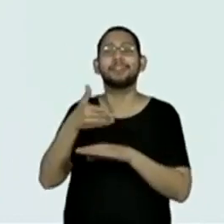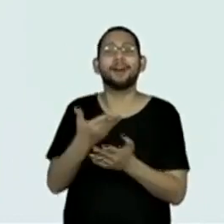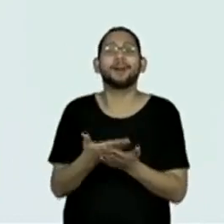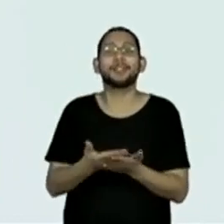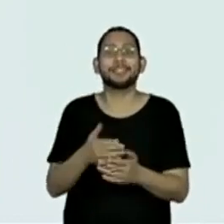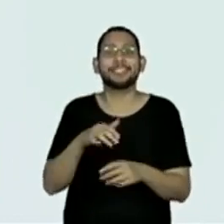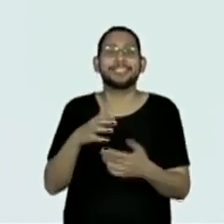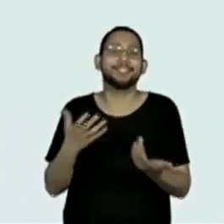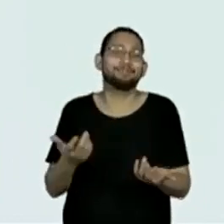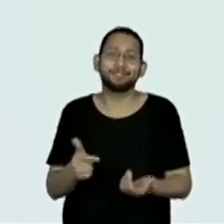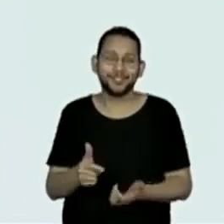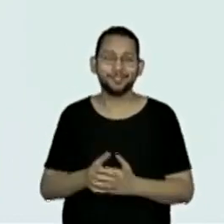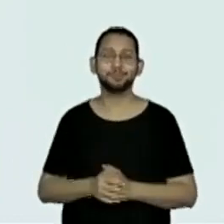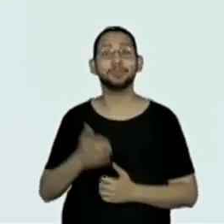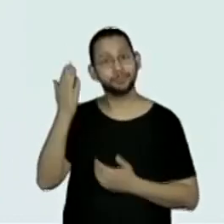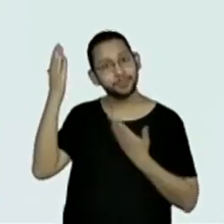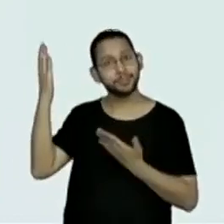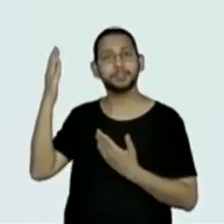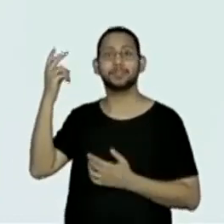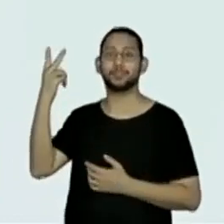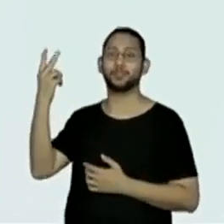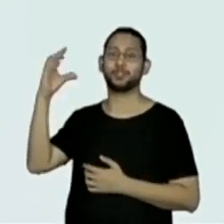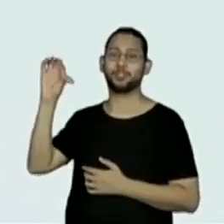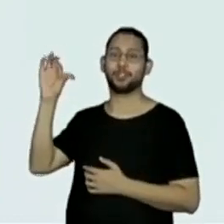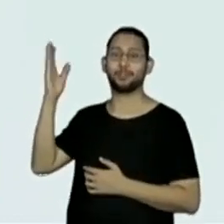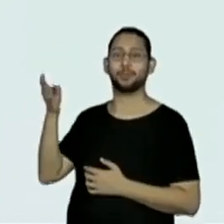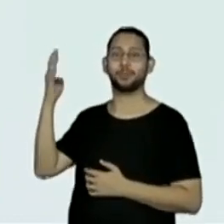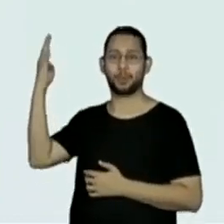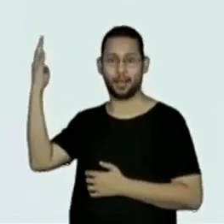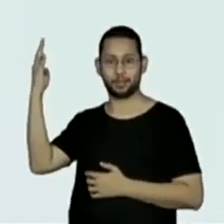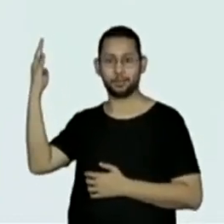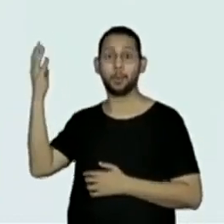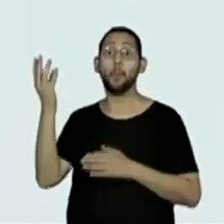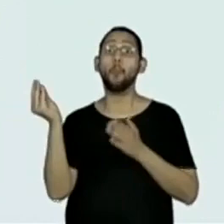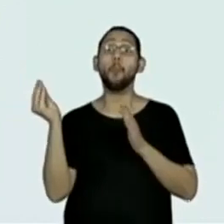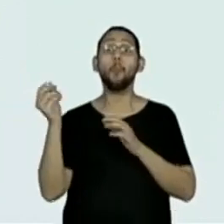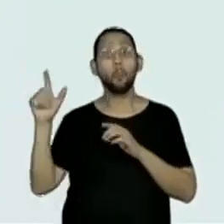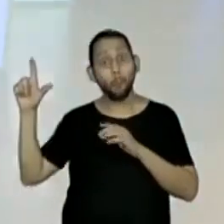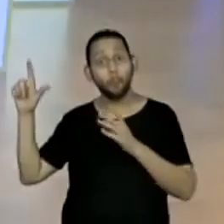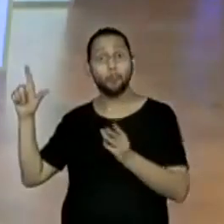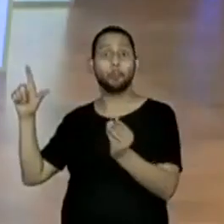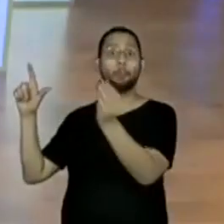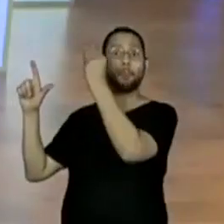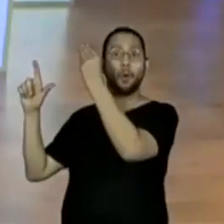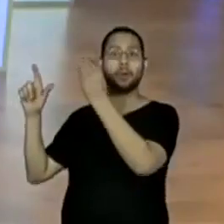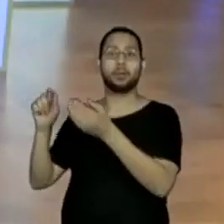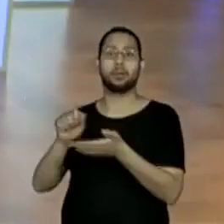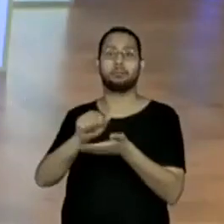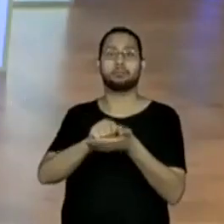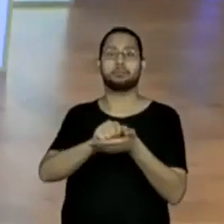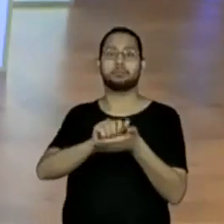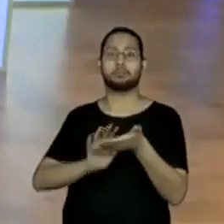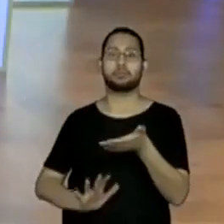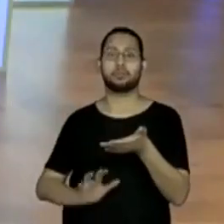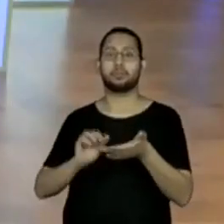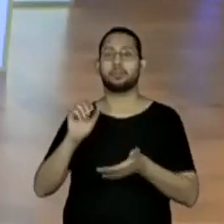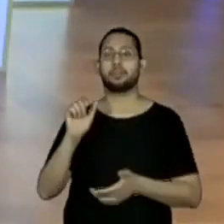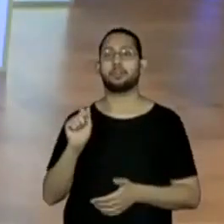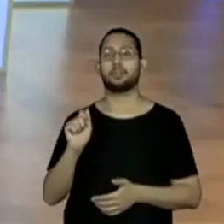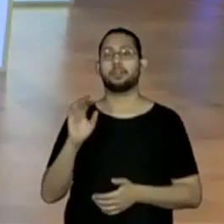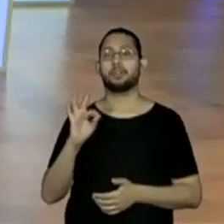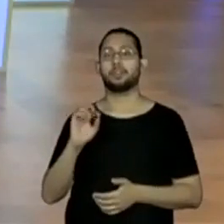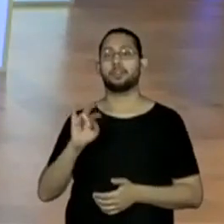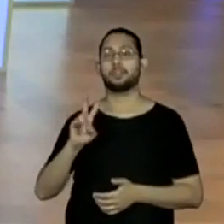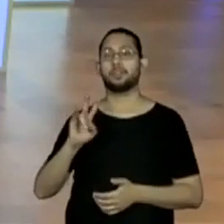do 4. E aí vocês podem organizar aqui, ó, como atividade 1. Olha só, se tiver na primeira atividade, tá bom?